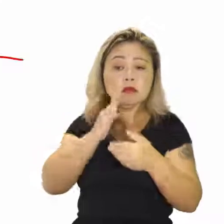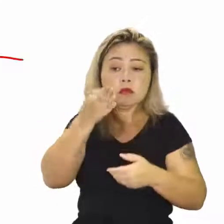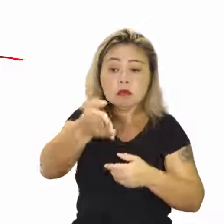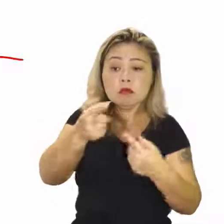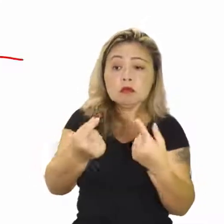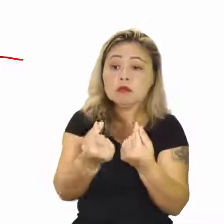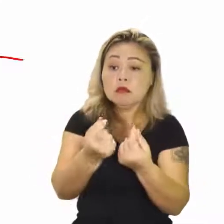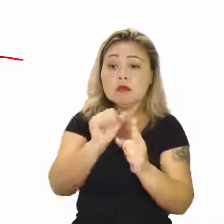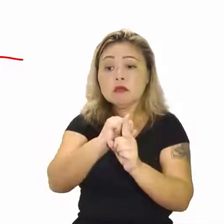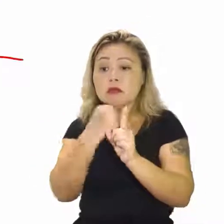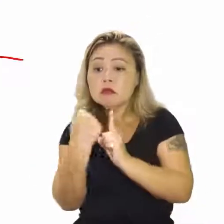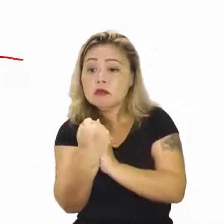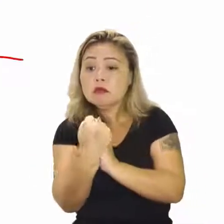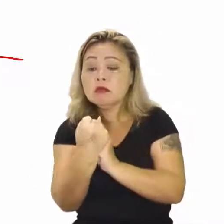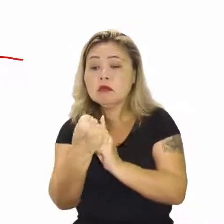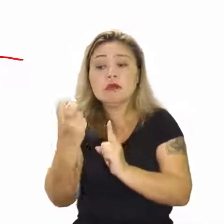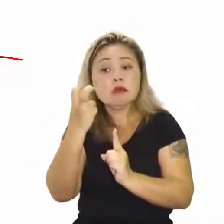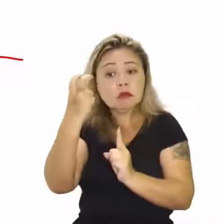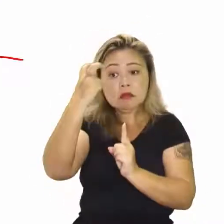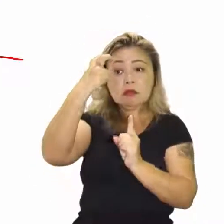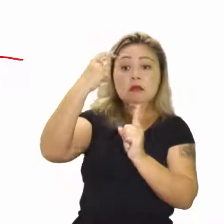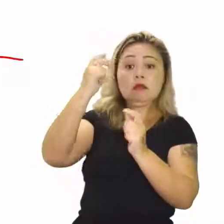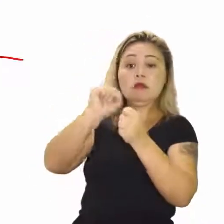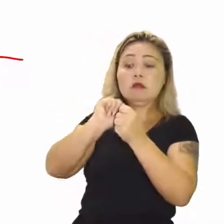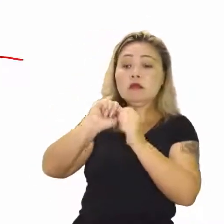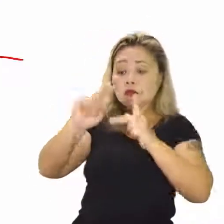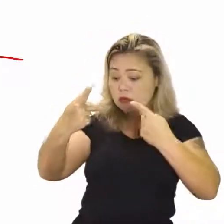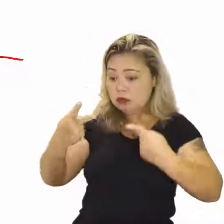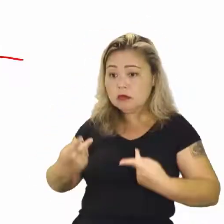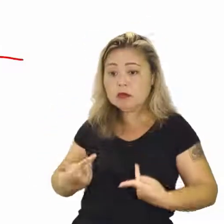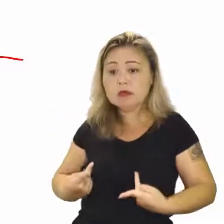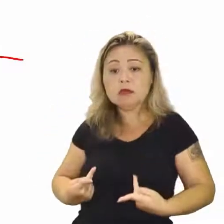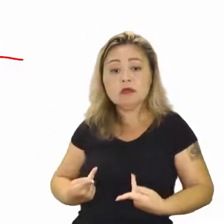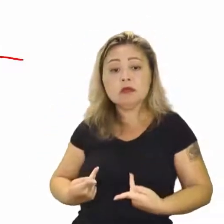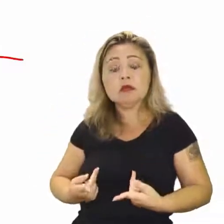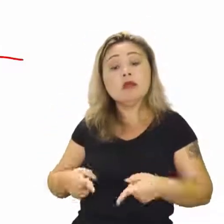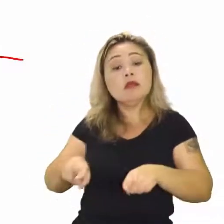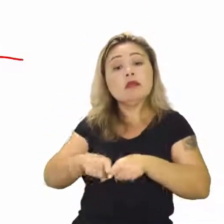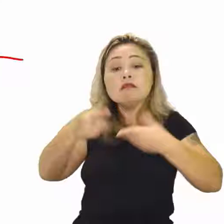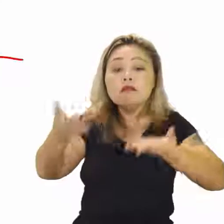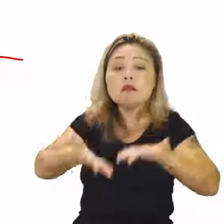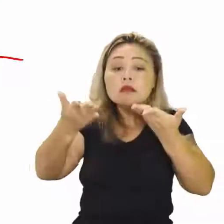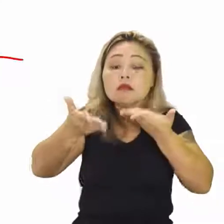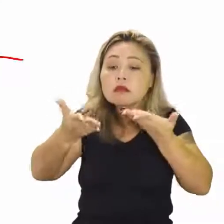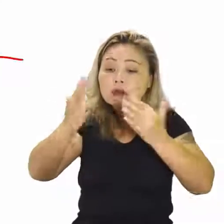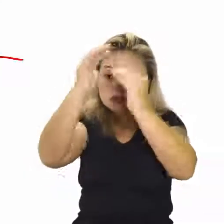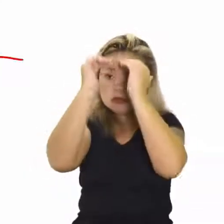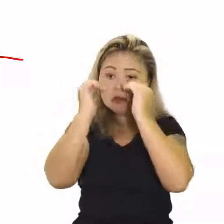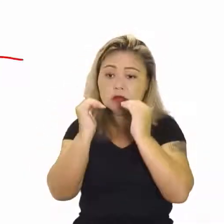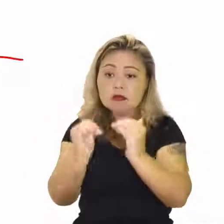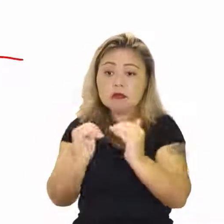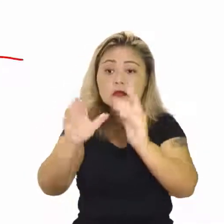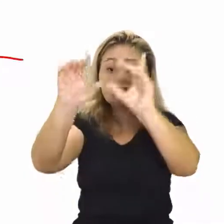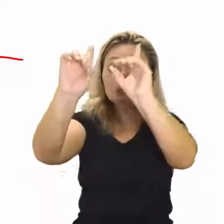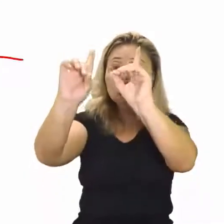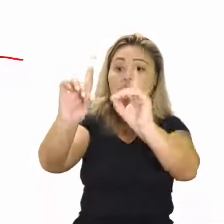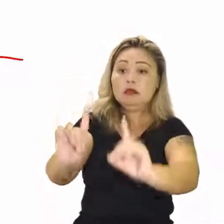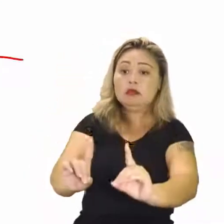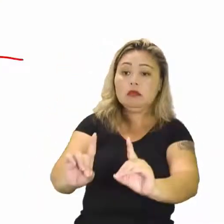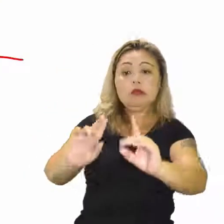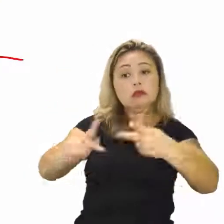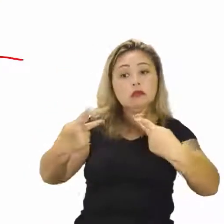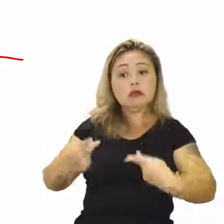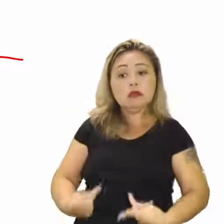econômico, social, cultural e humanitário. E promoção do respeito aos